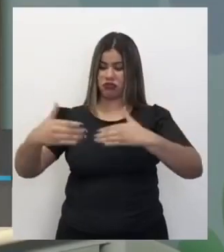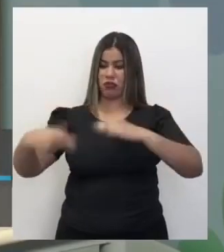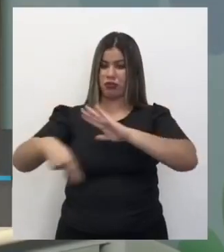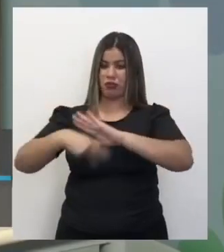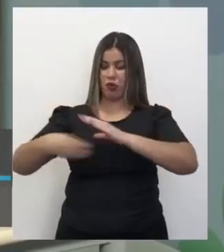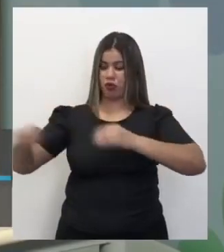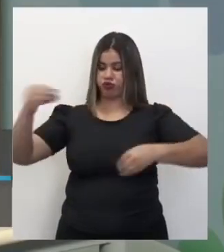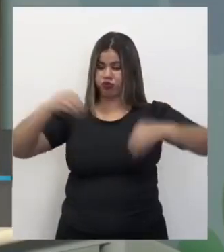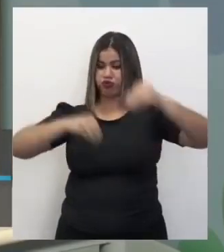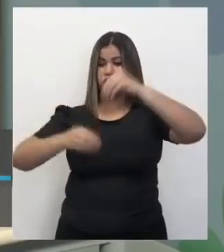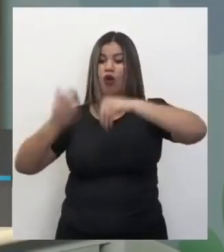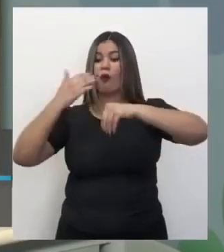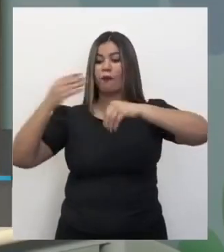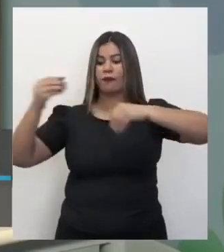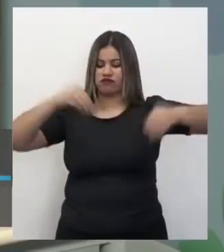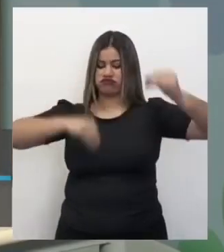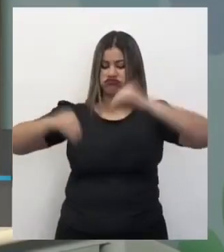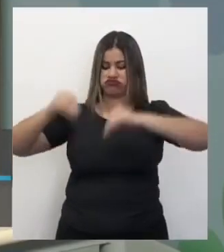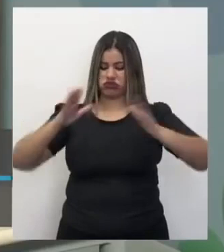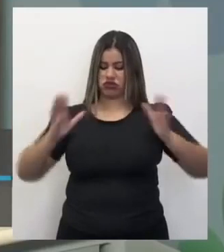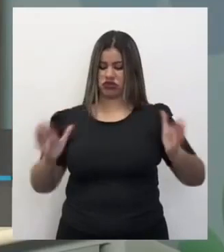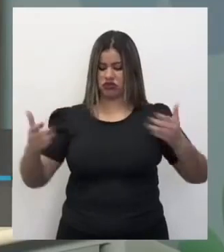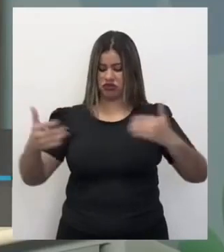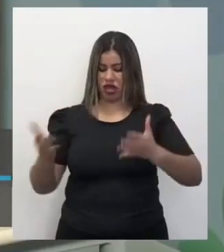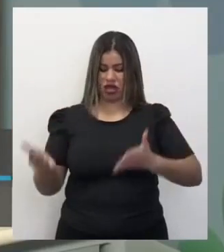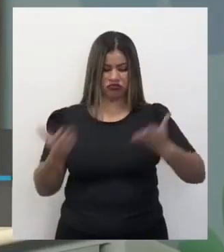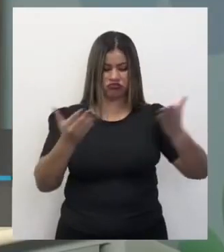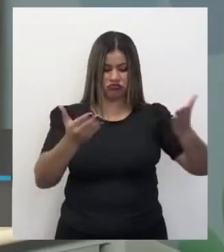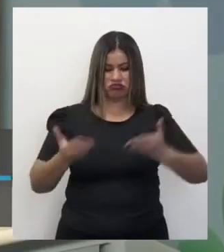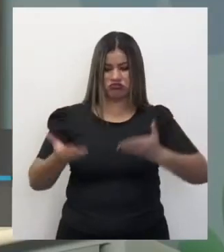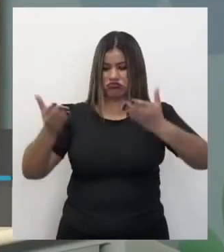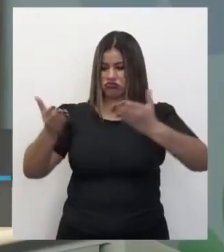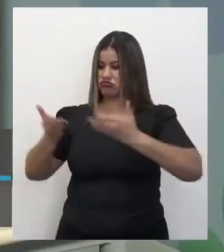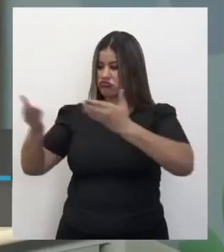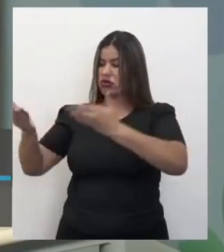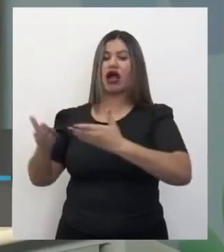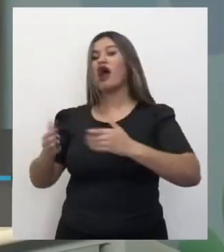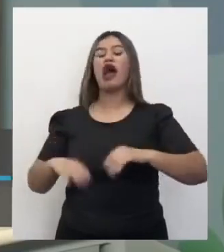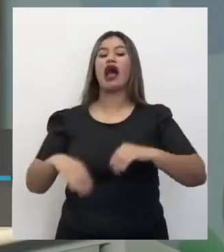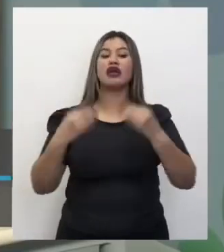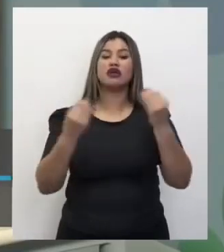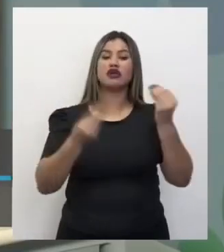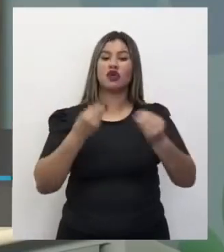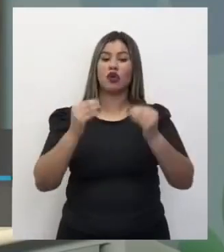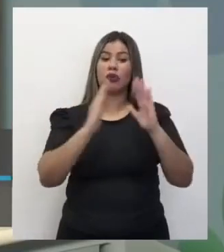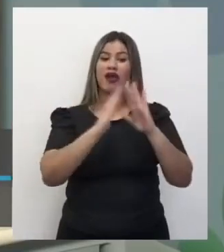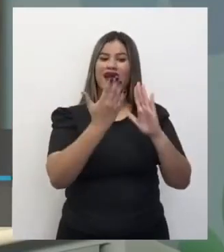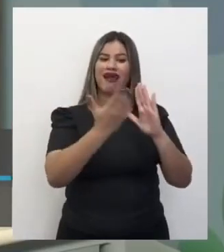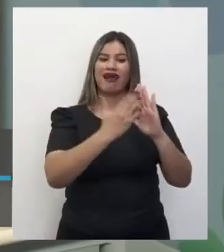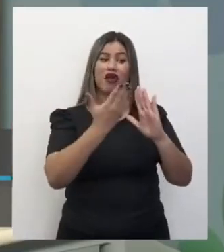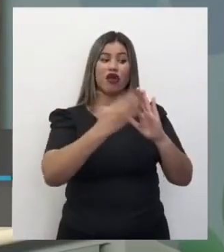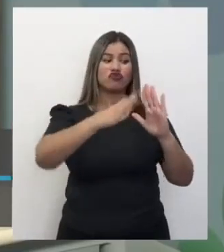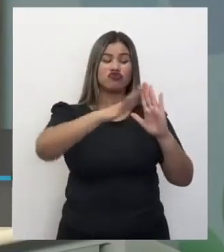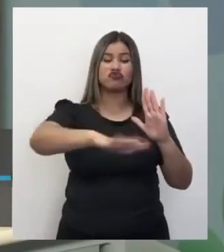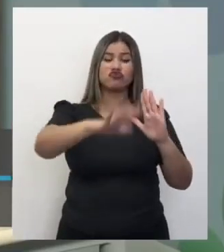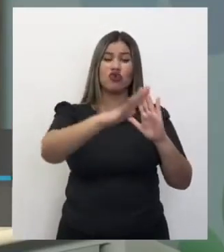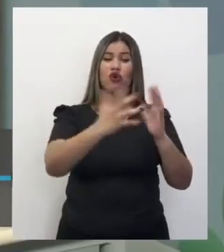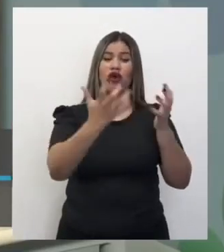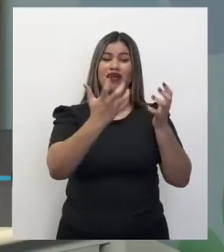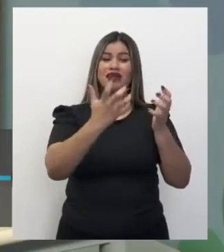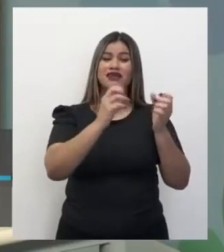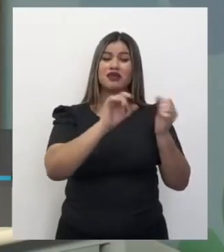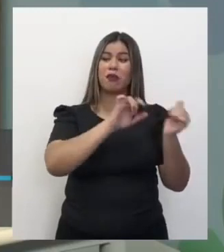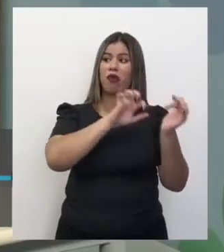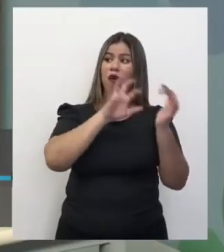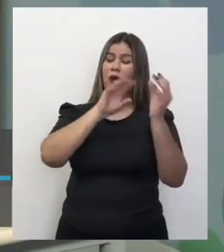pandemia. Essa foto é recente. Essa foto é recente. E o sonho da galera era ir morar no prédio. Porque o prédio